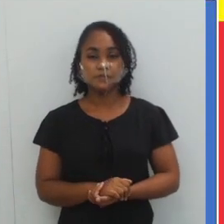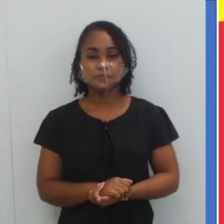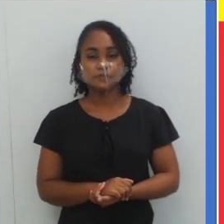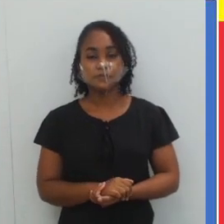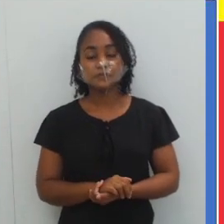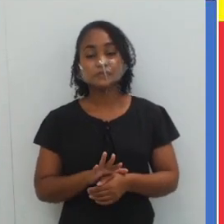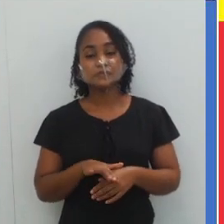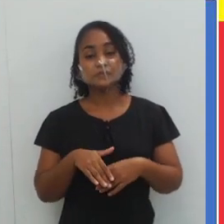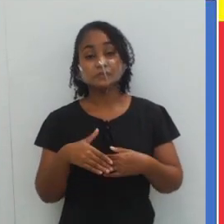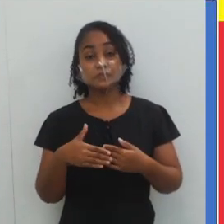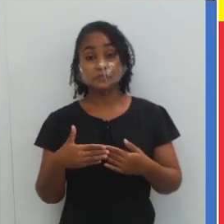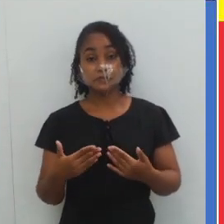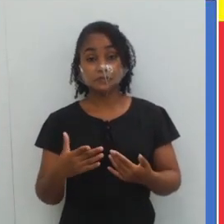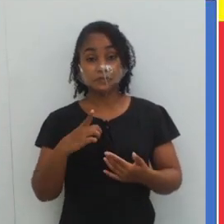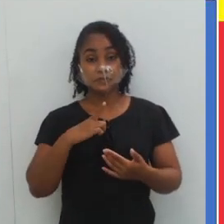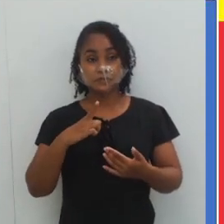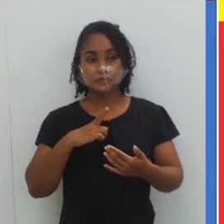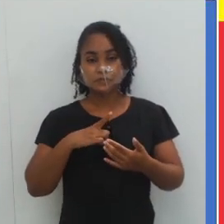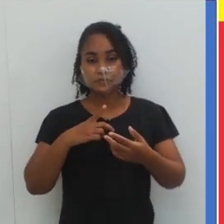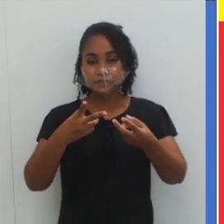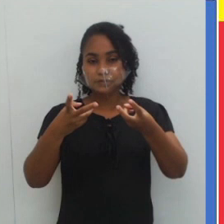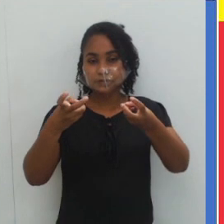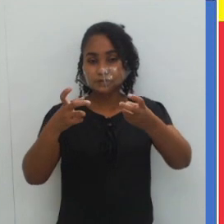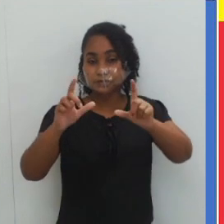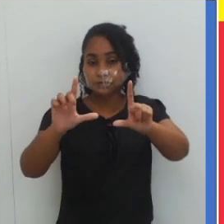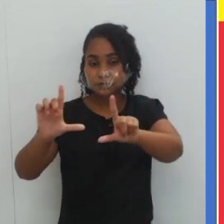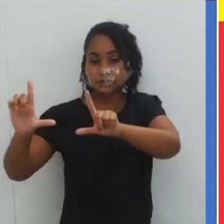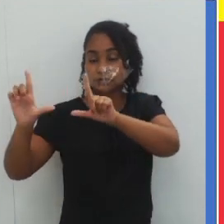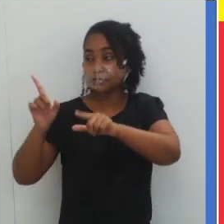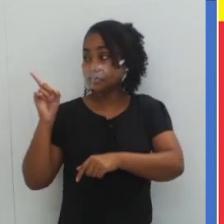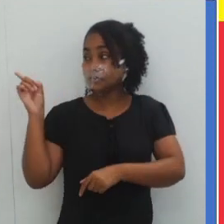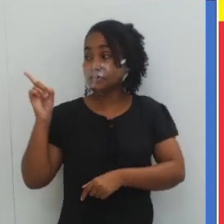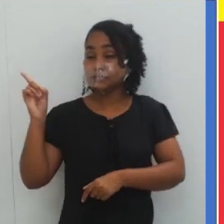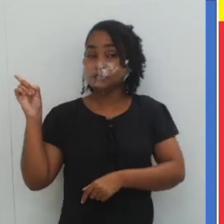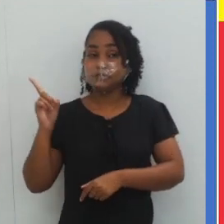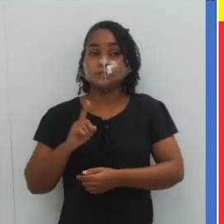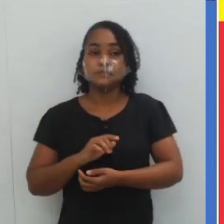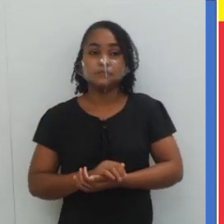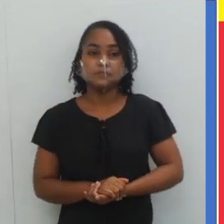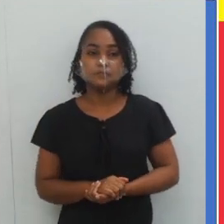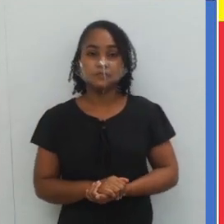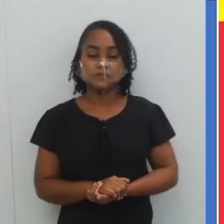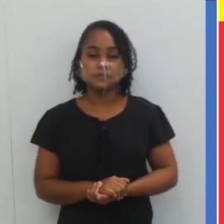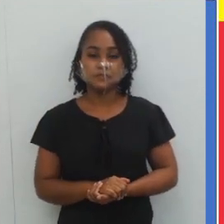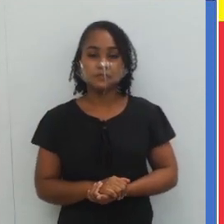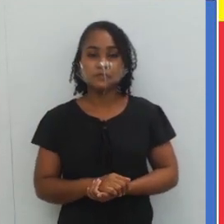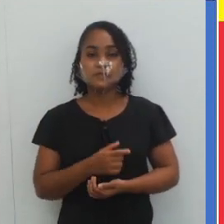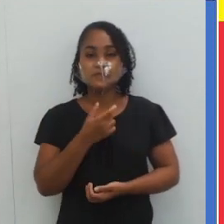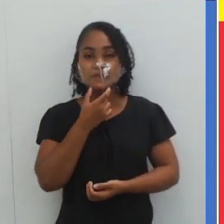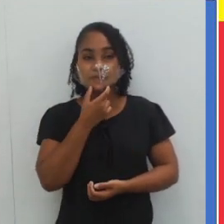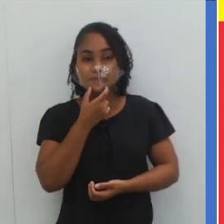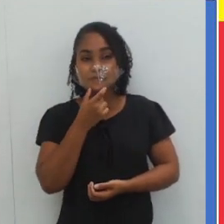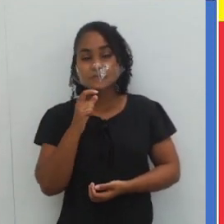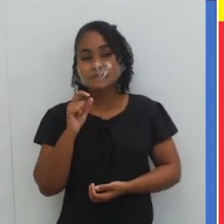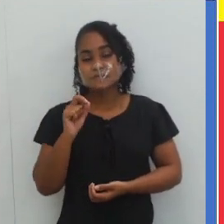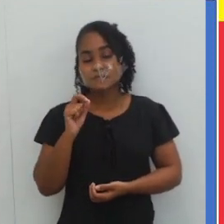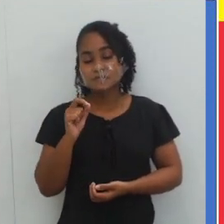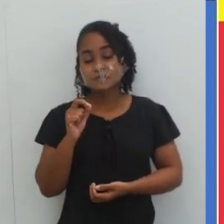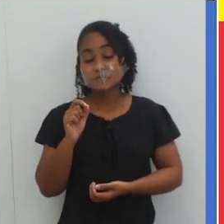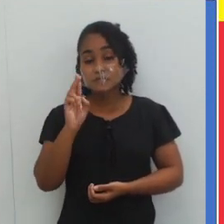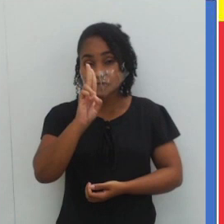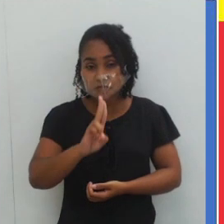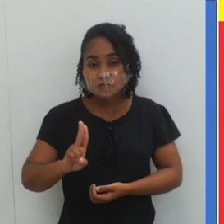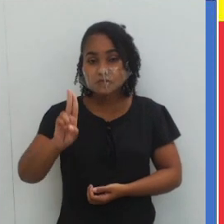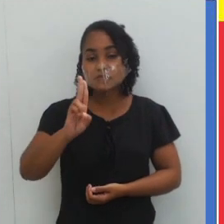passado contínuo. Então tem aí na nossa tela, use it to express an activity in progress in the